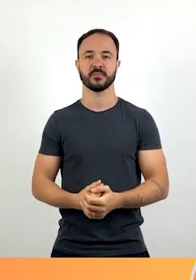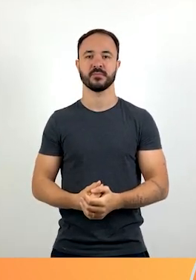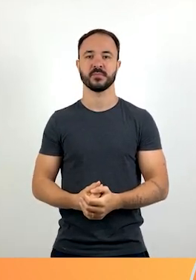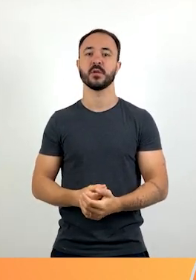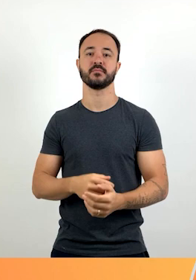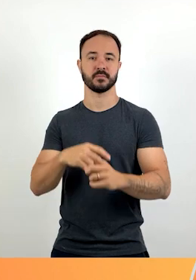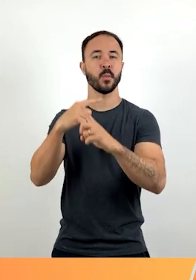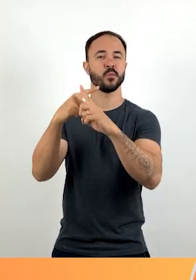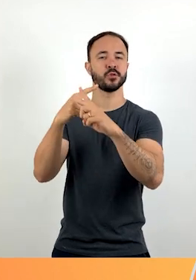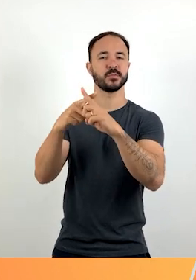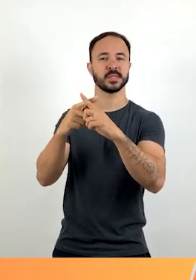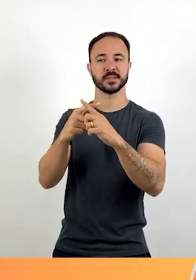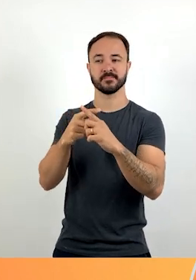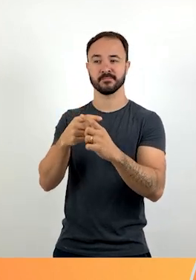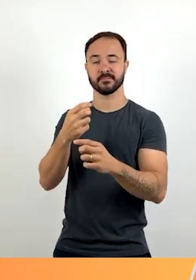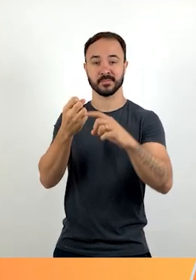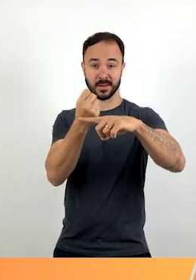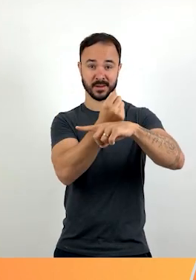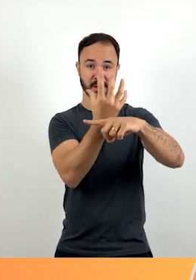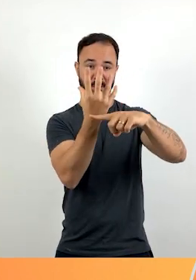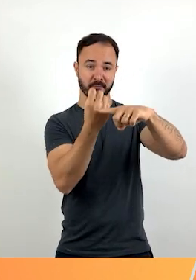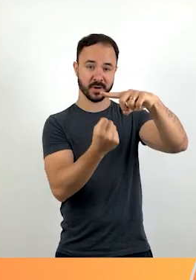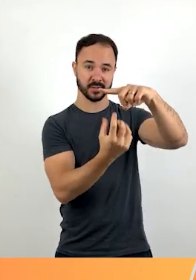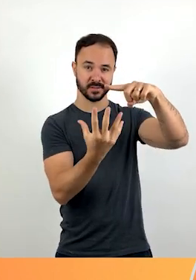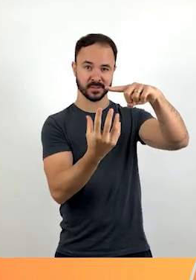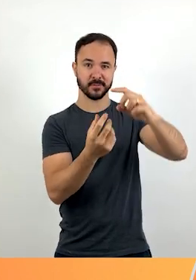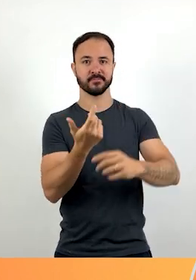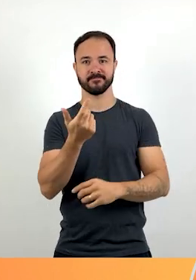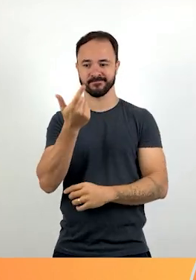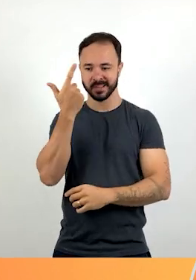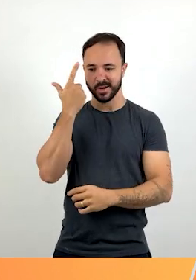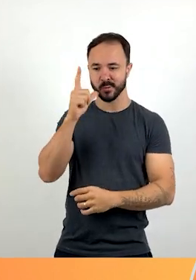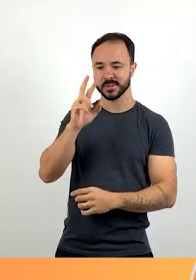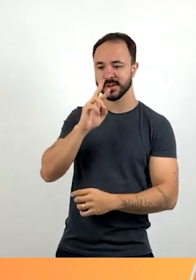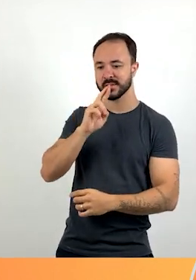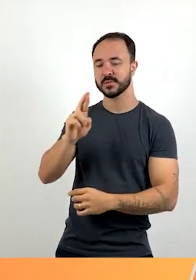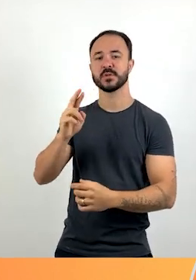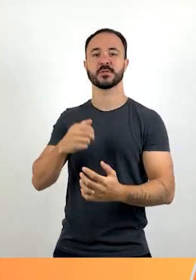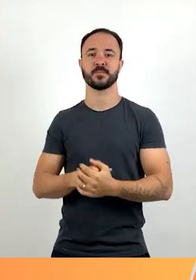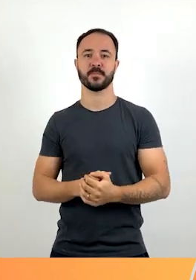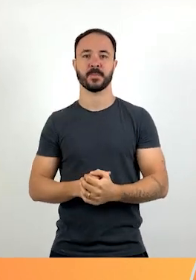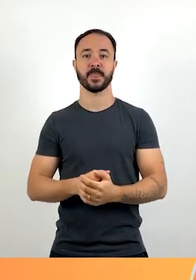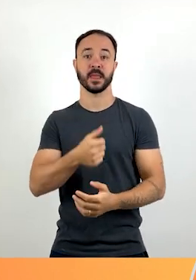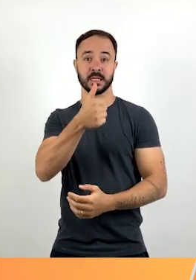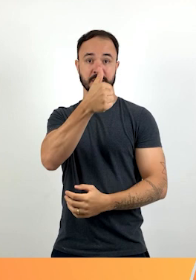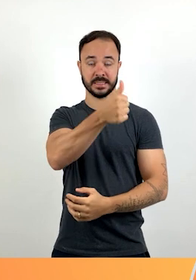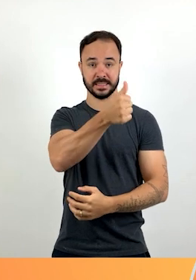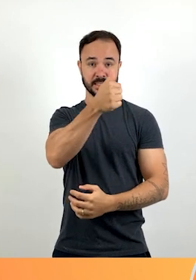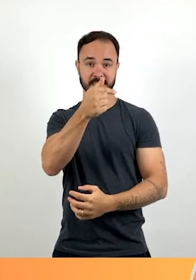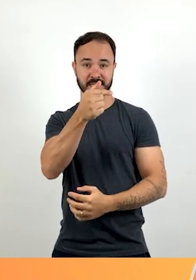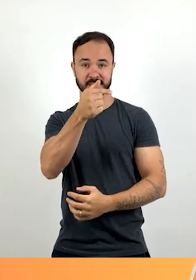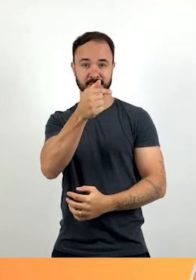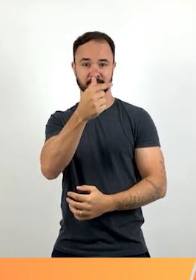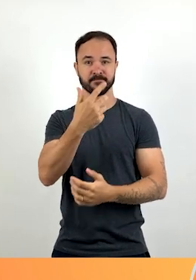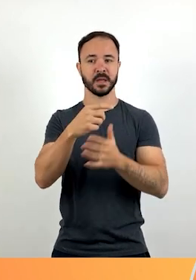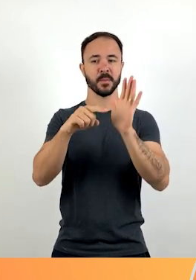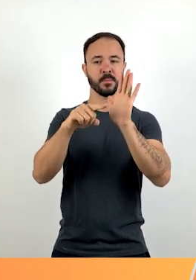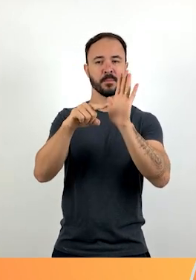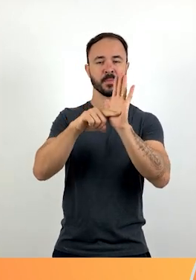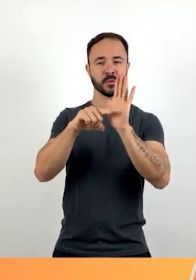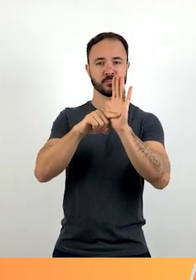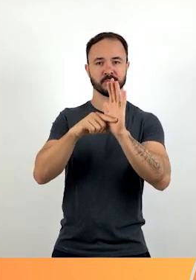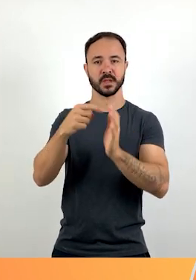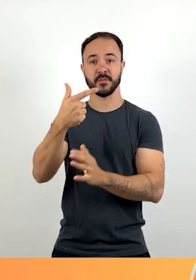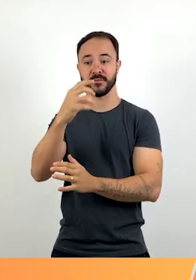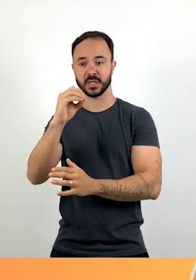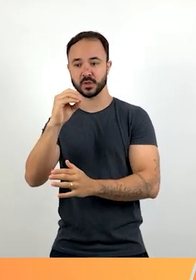é 20. E aí a gente vai fazer 17 menos 20. Olha só. 17 menos